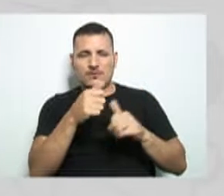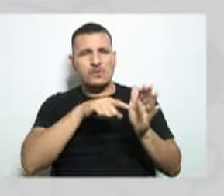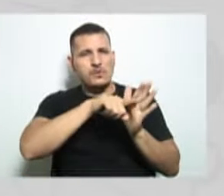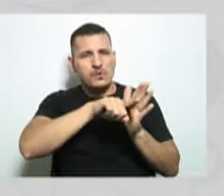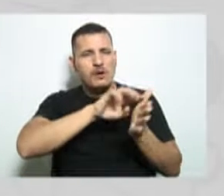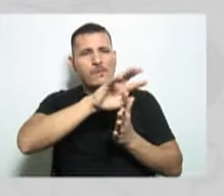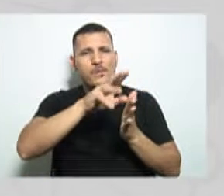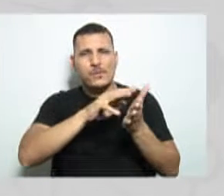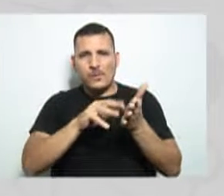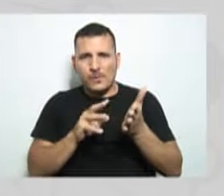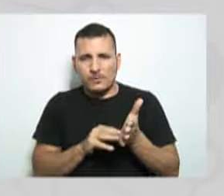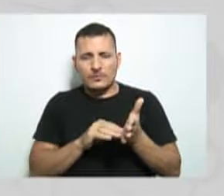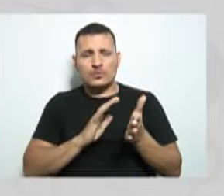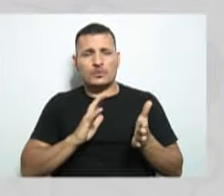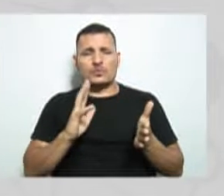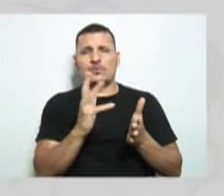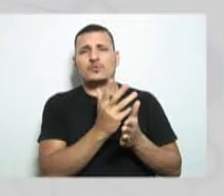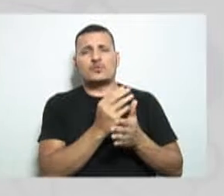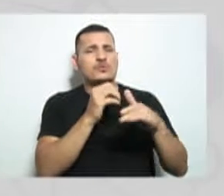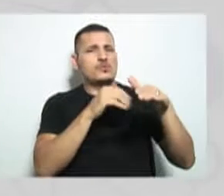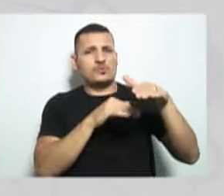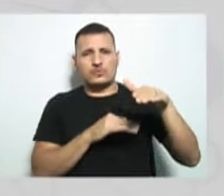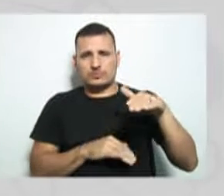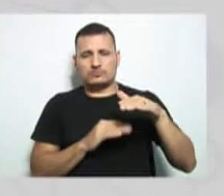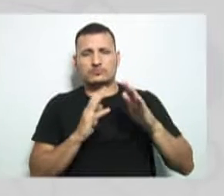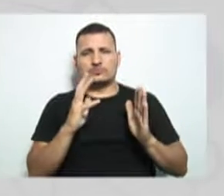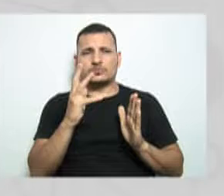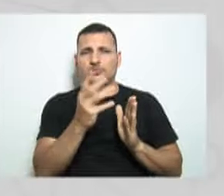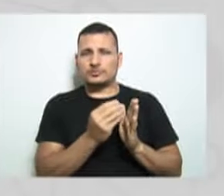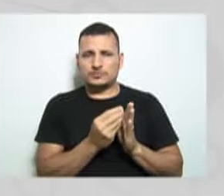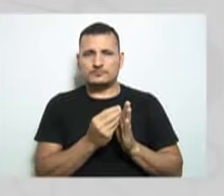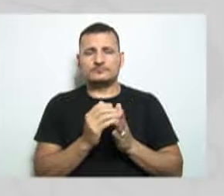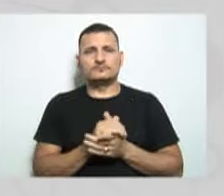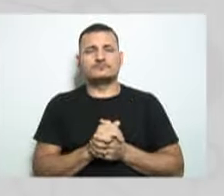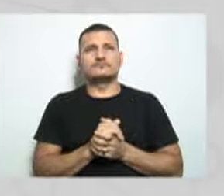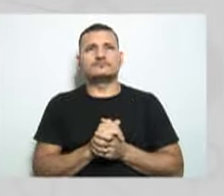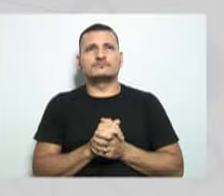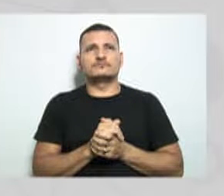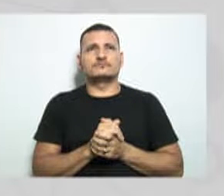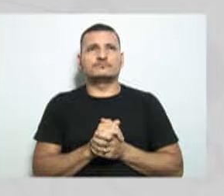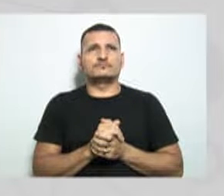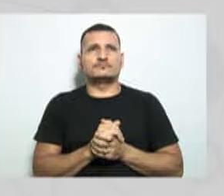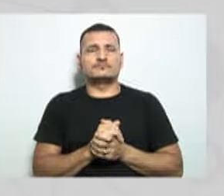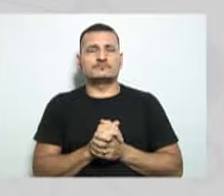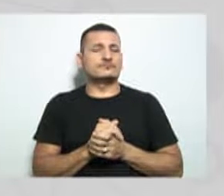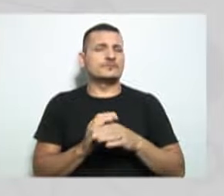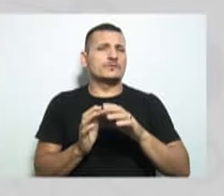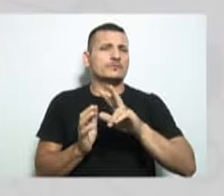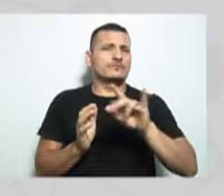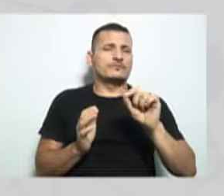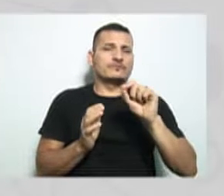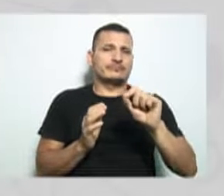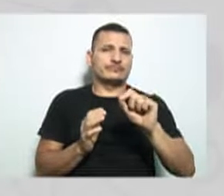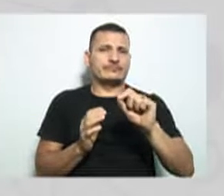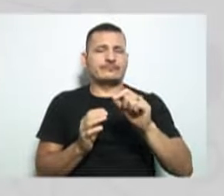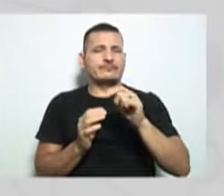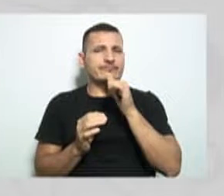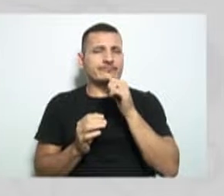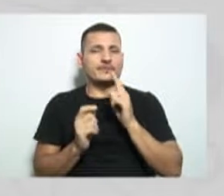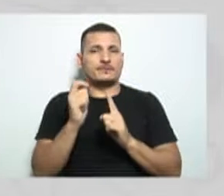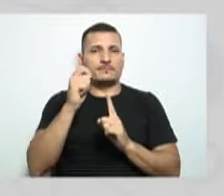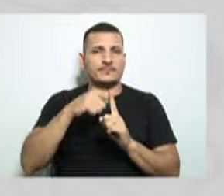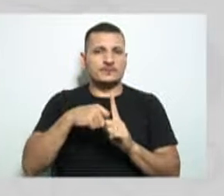Apura os estoques físicos em intervalos fixos, ou seja, você vai trabalhar com periódico no período